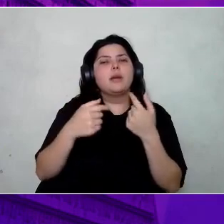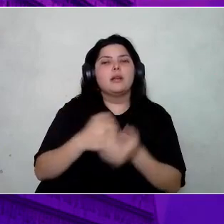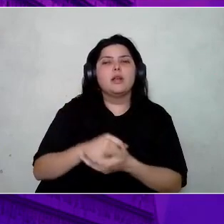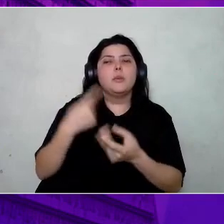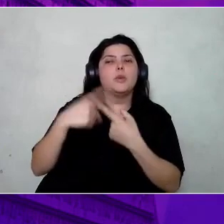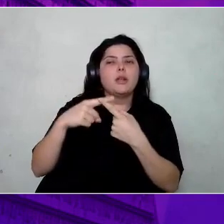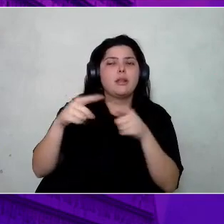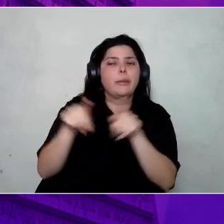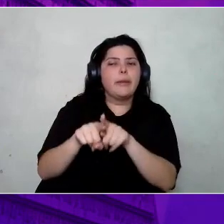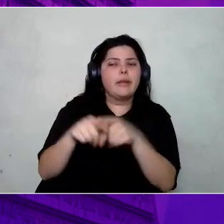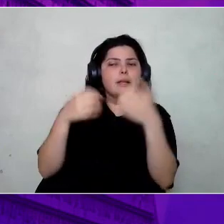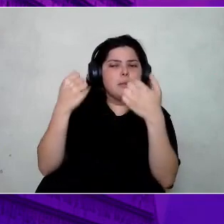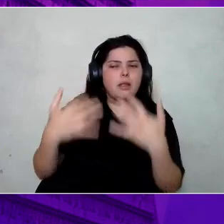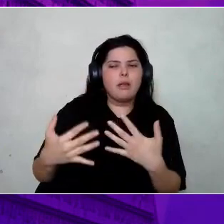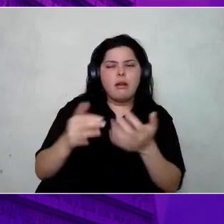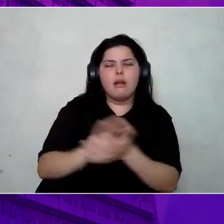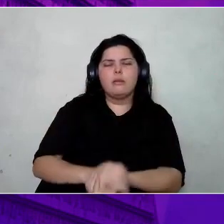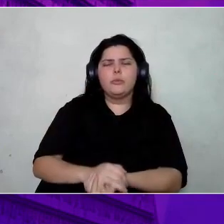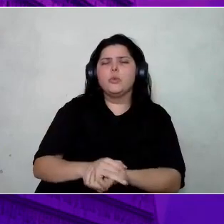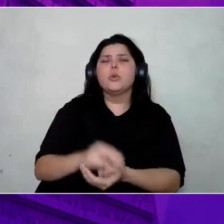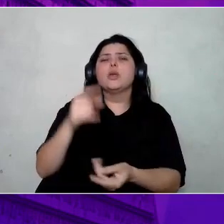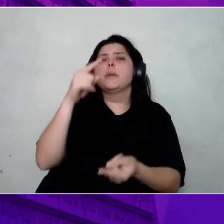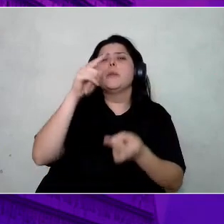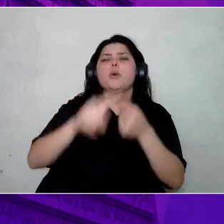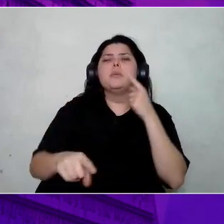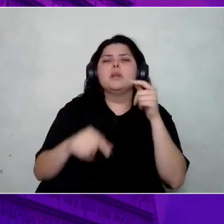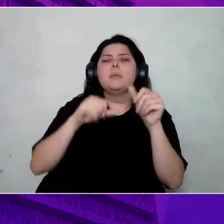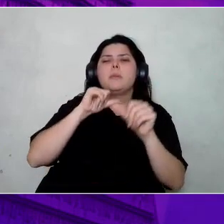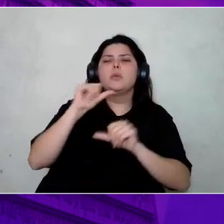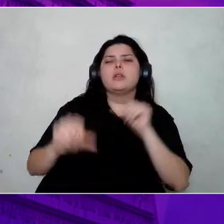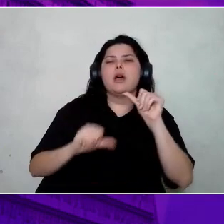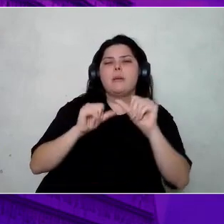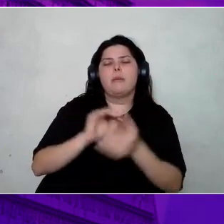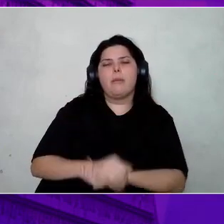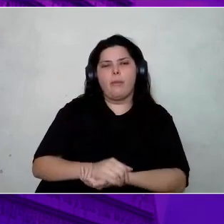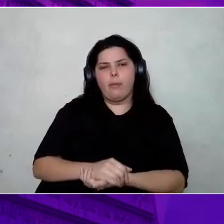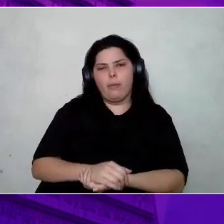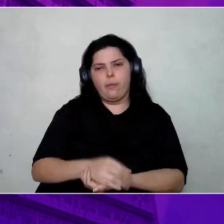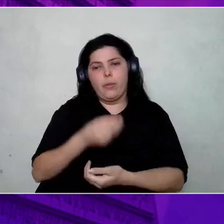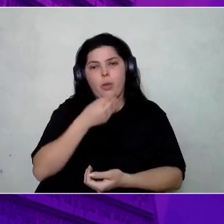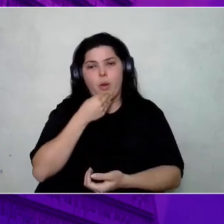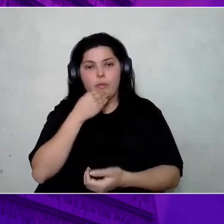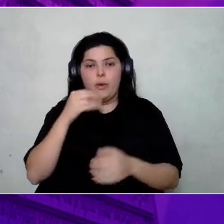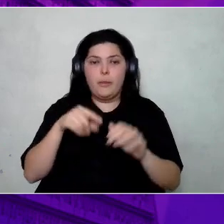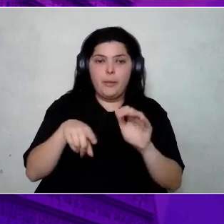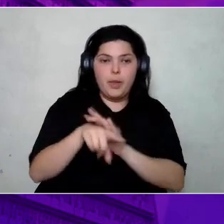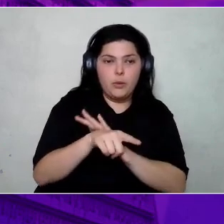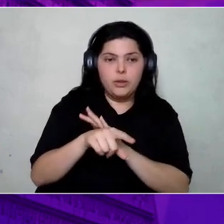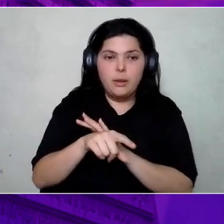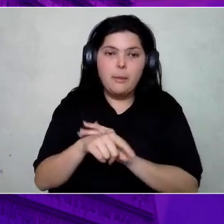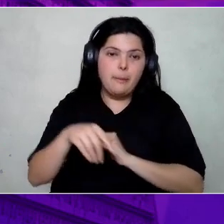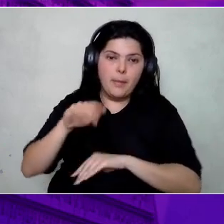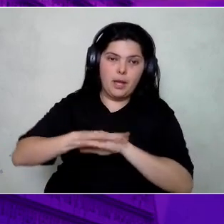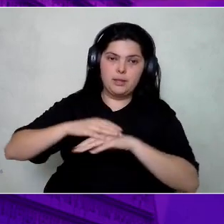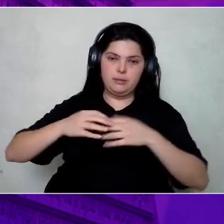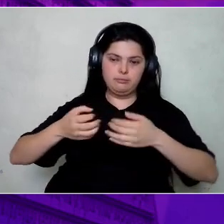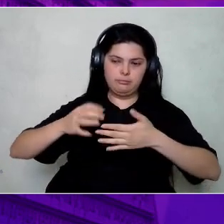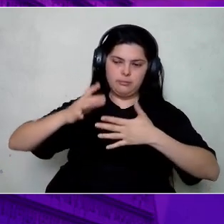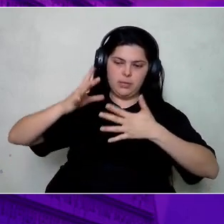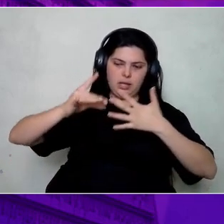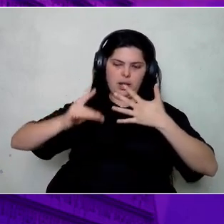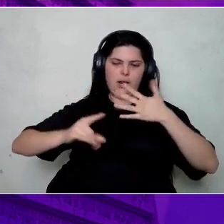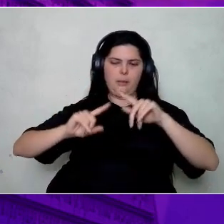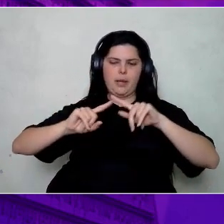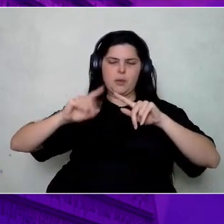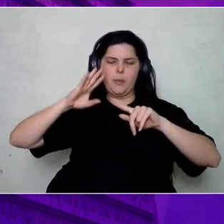que impede você de fazer esse processo de mudança? Né? E, claro, a pergunta ali está um pouco mais elaborada, mas essa, para mim, é a chave do negócio. Né?